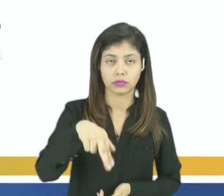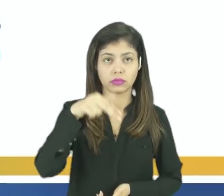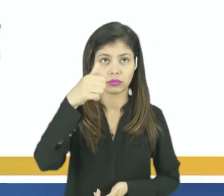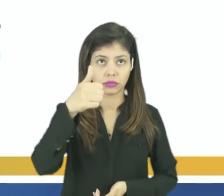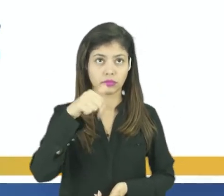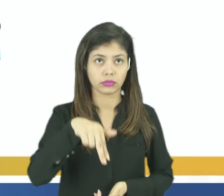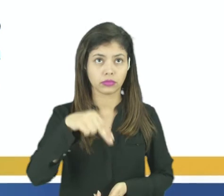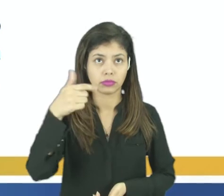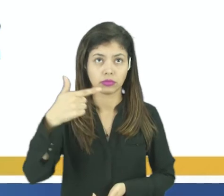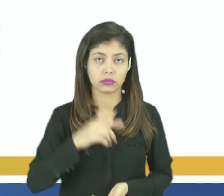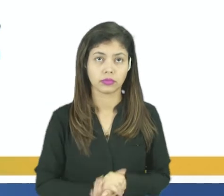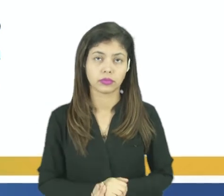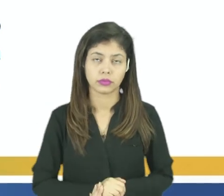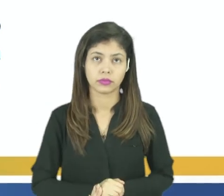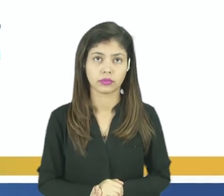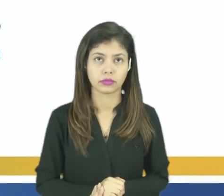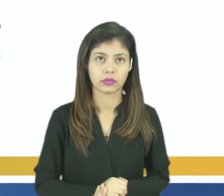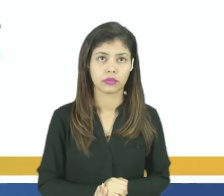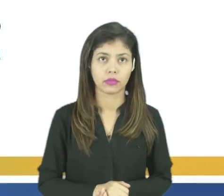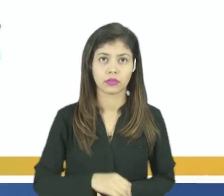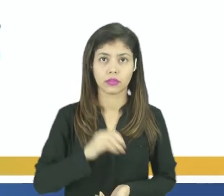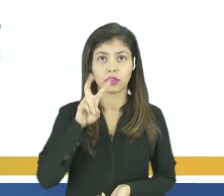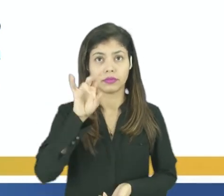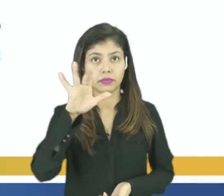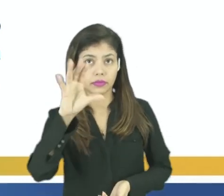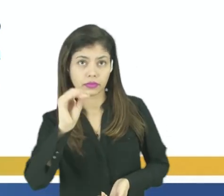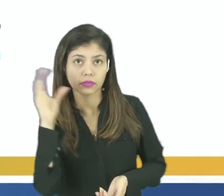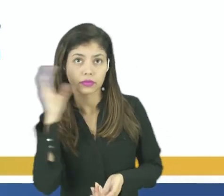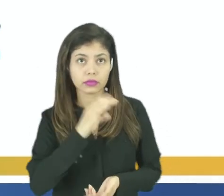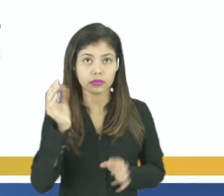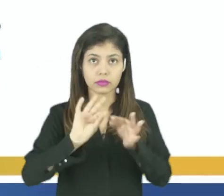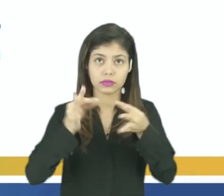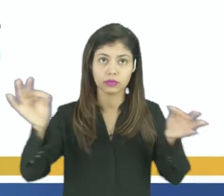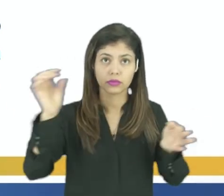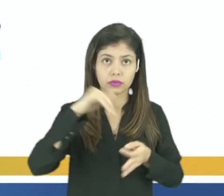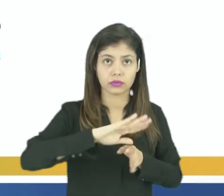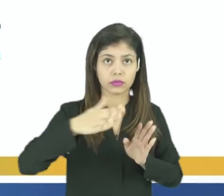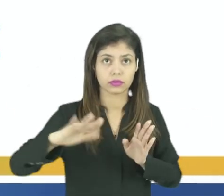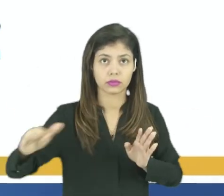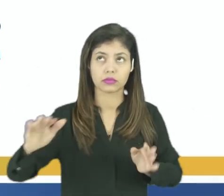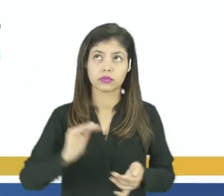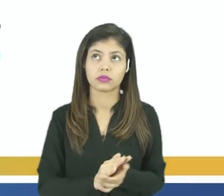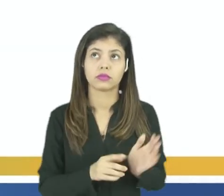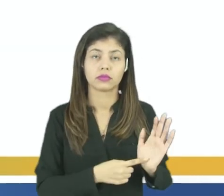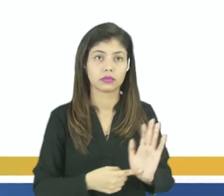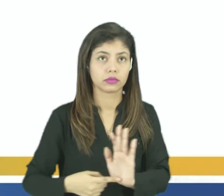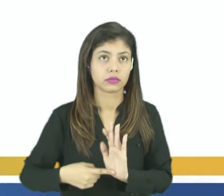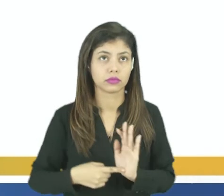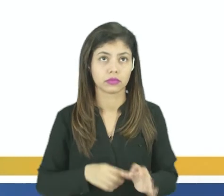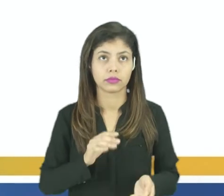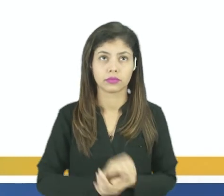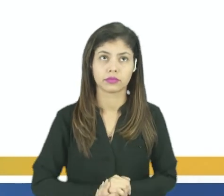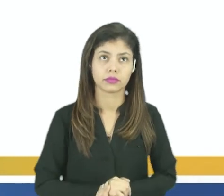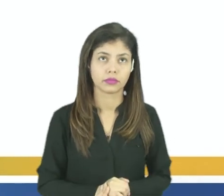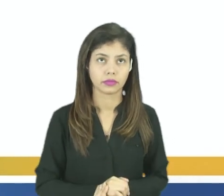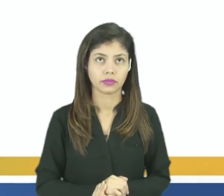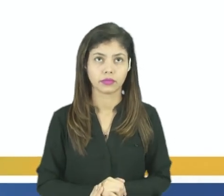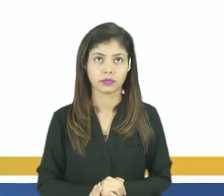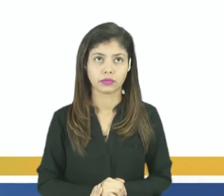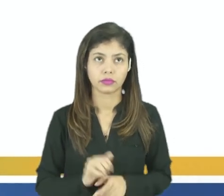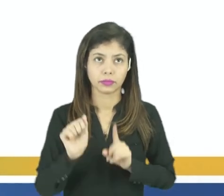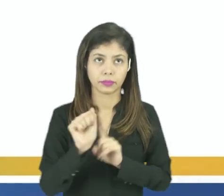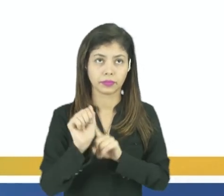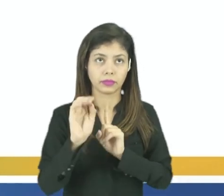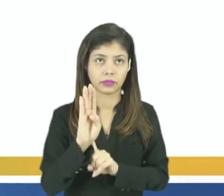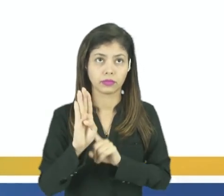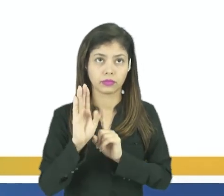isso que fica aqui como se a garrafa estivesse invisível, né? Esse experimento chama-se glicerina e vidro, né? Com a garrafa